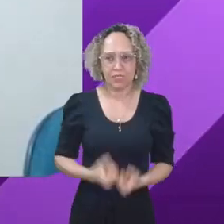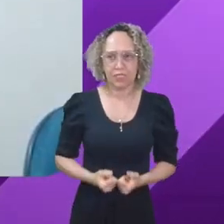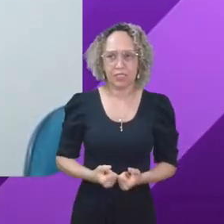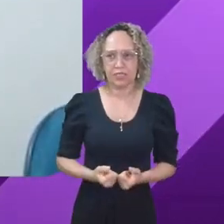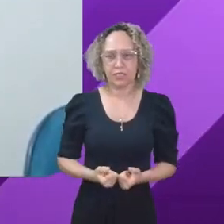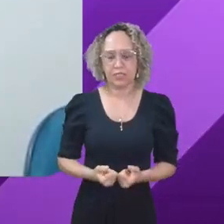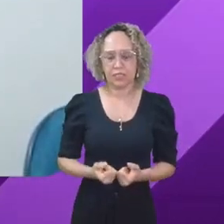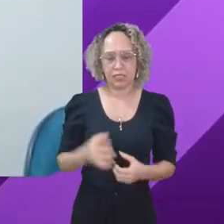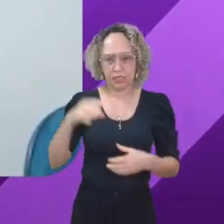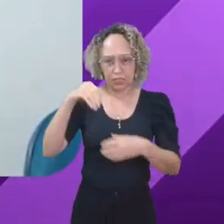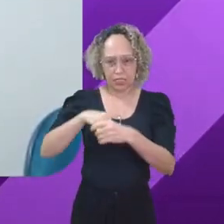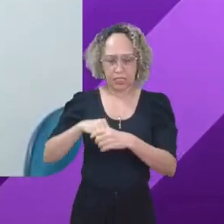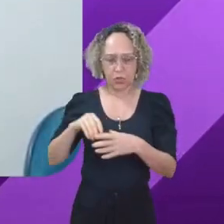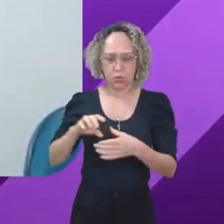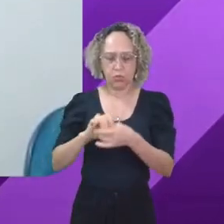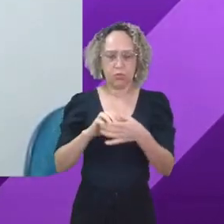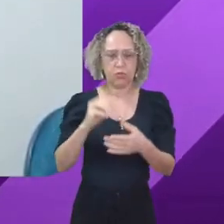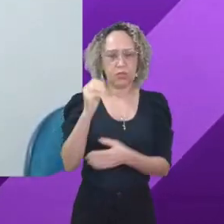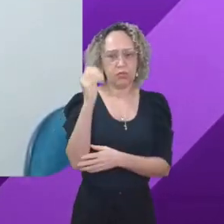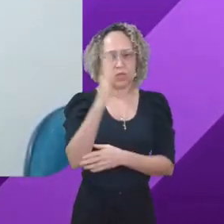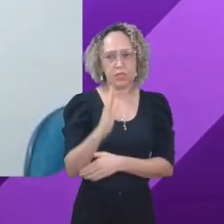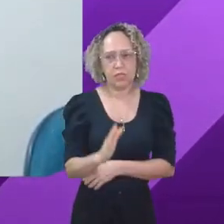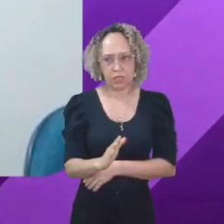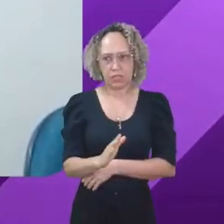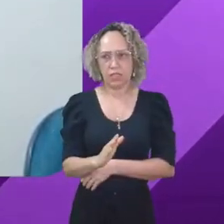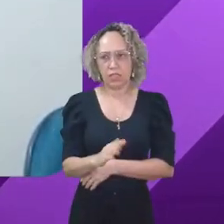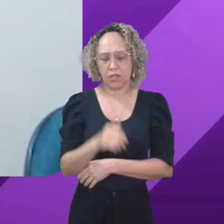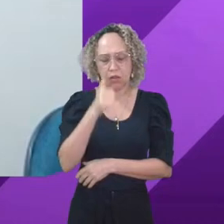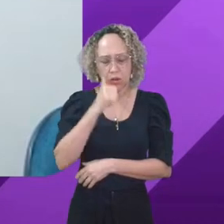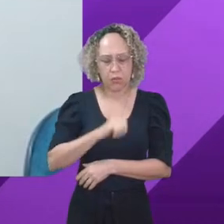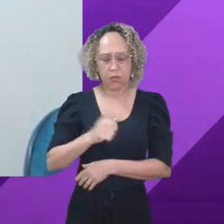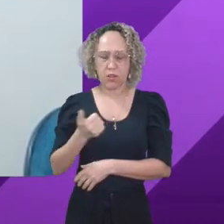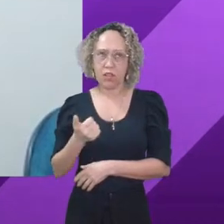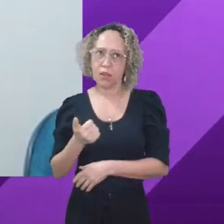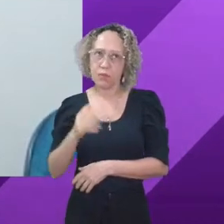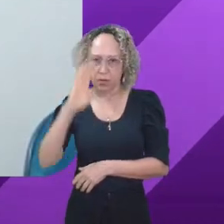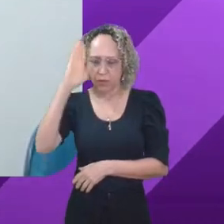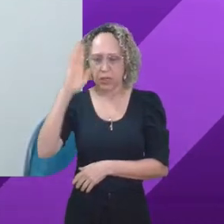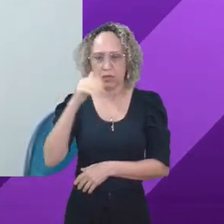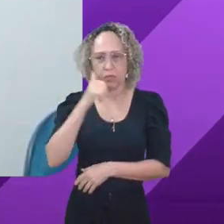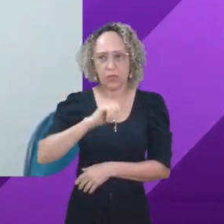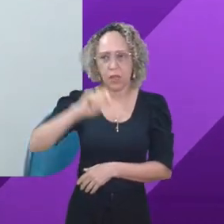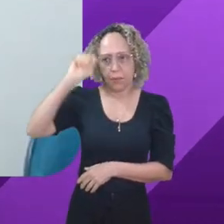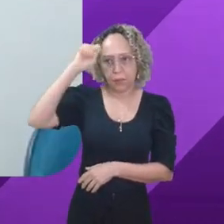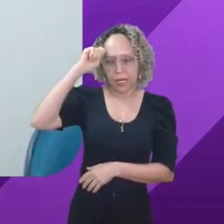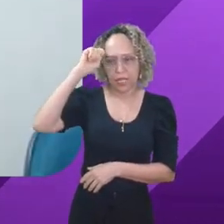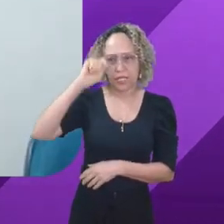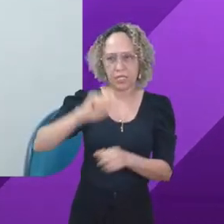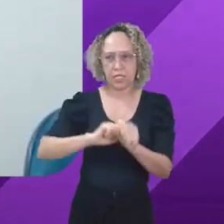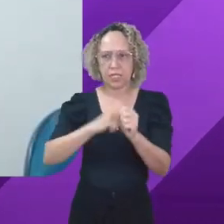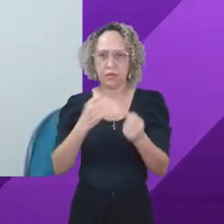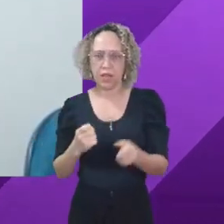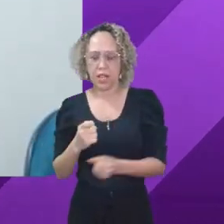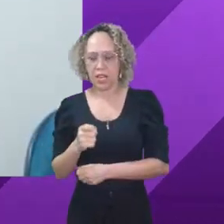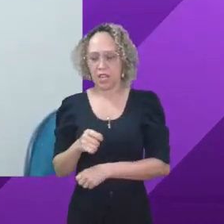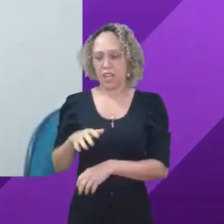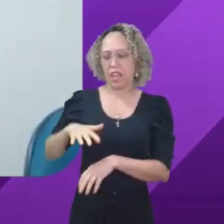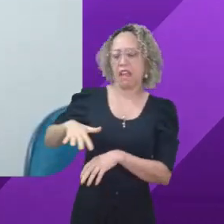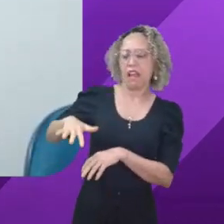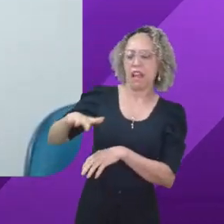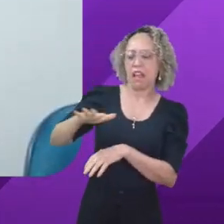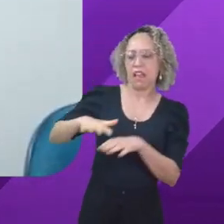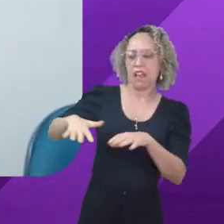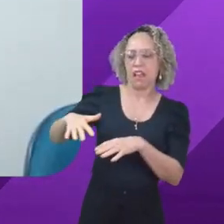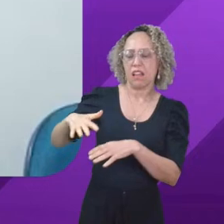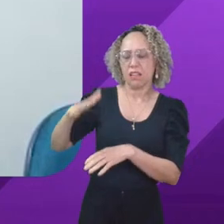brasileiro, E principalmente quando se trata de uma mulher preta e uma mulher quilombola. A gente ouve muito que é mimimi, a nossa fala,